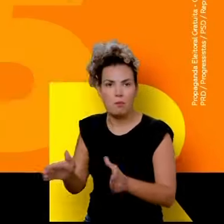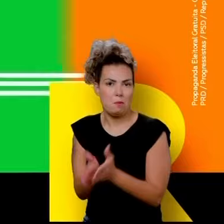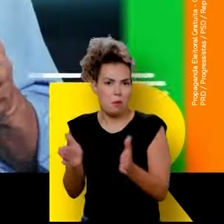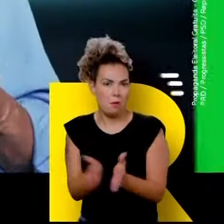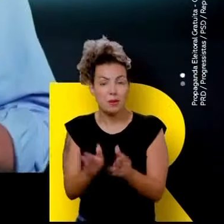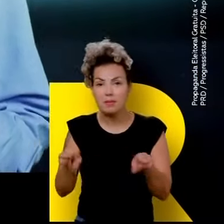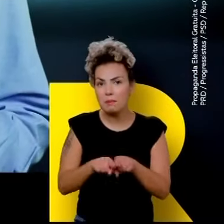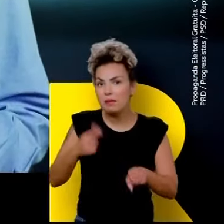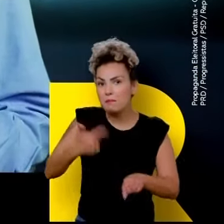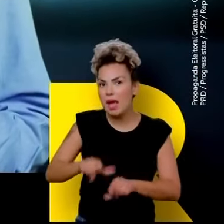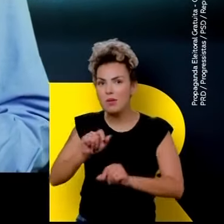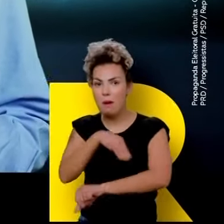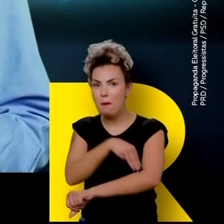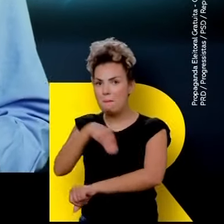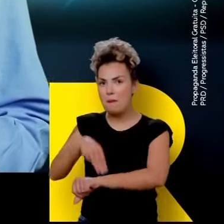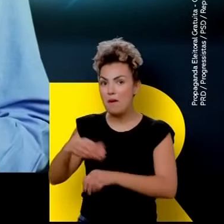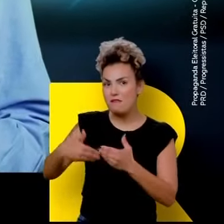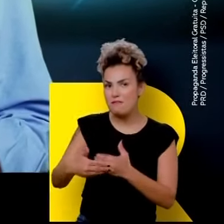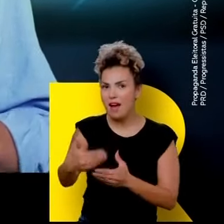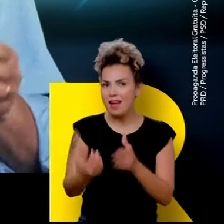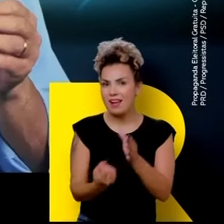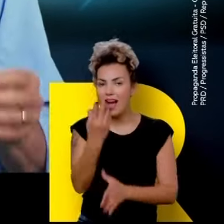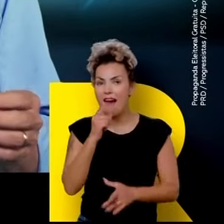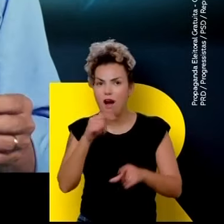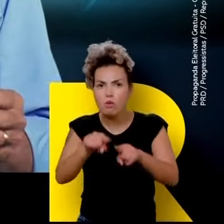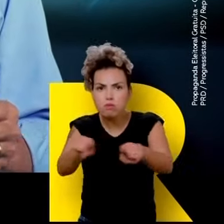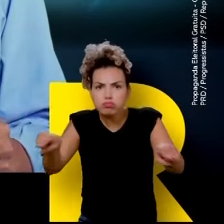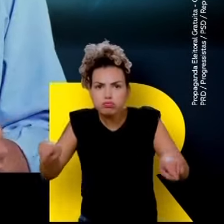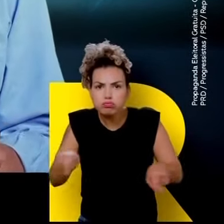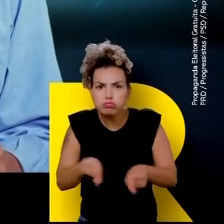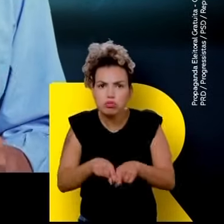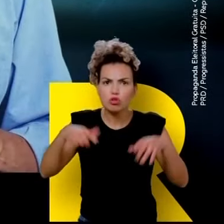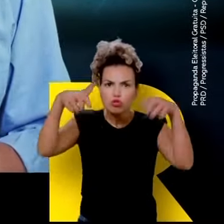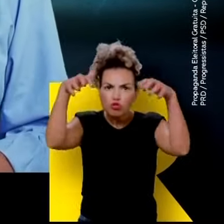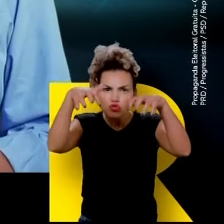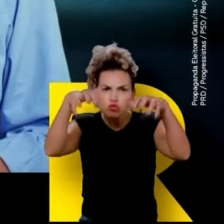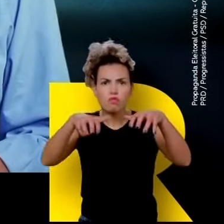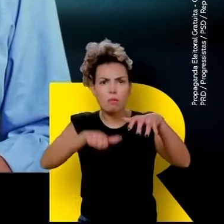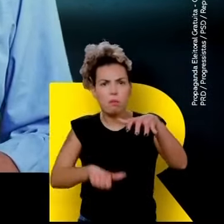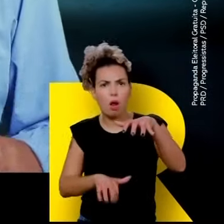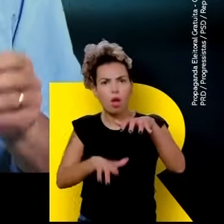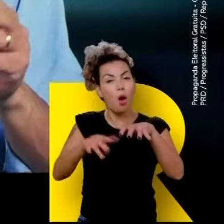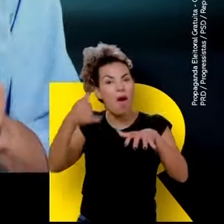renda. Eu também vou fazer o piscinão da Moca. Já está contratado. É para combater